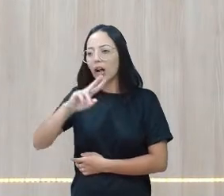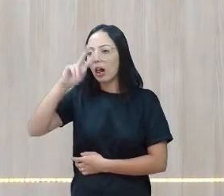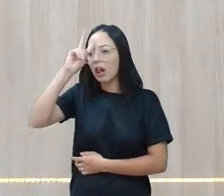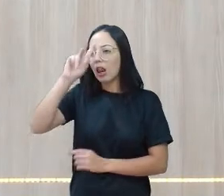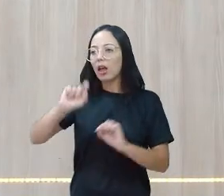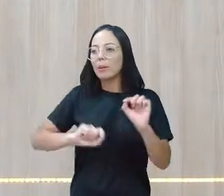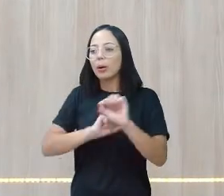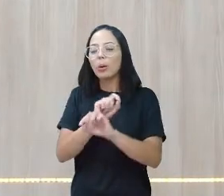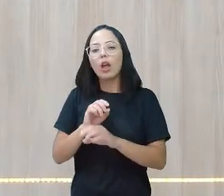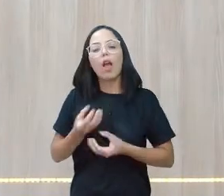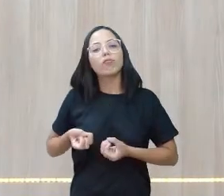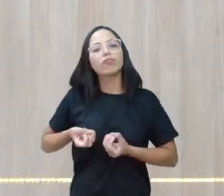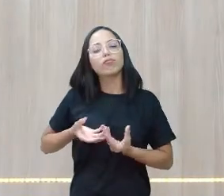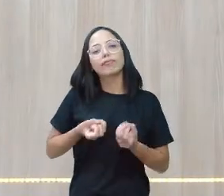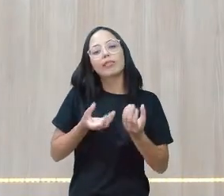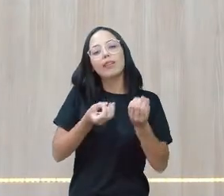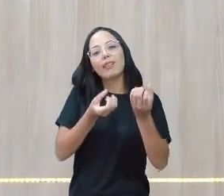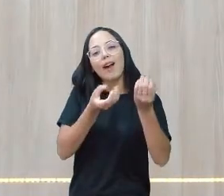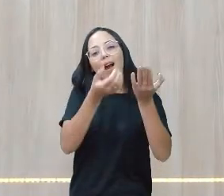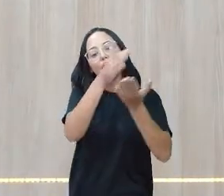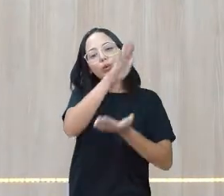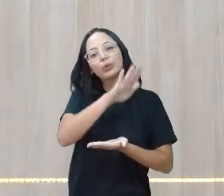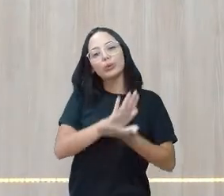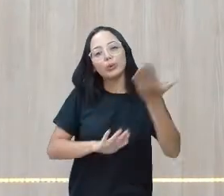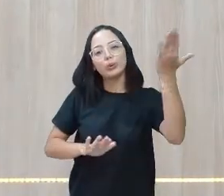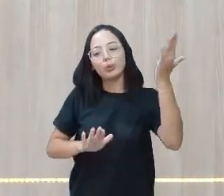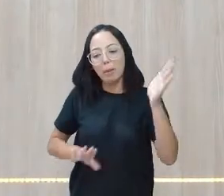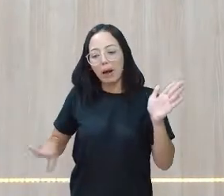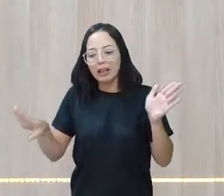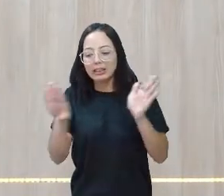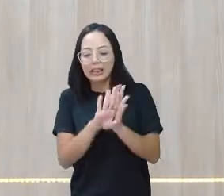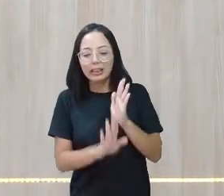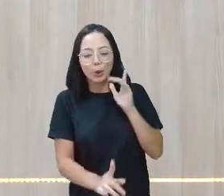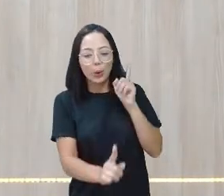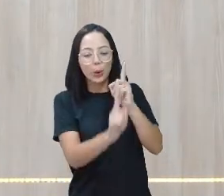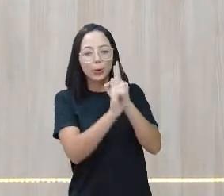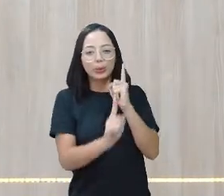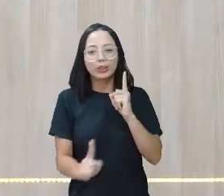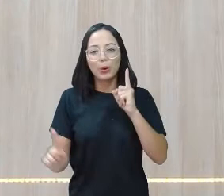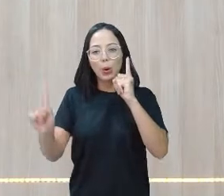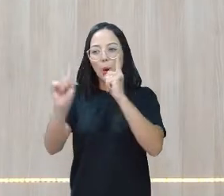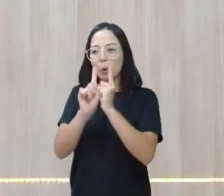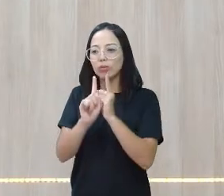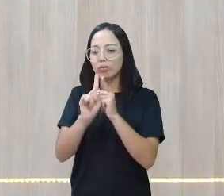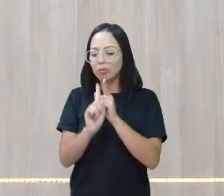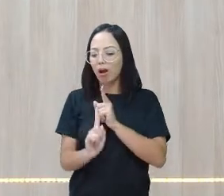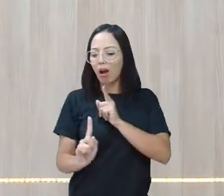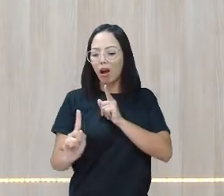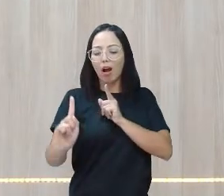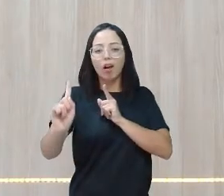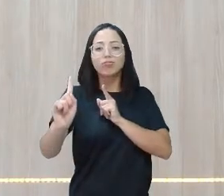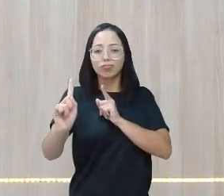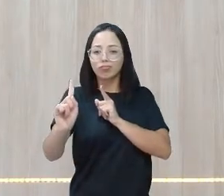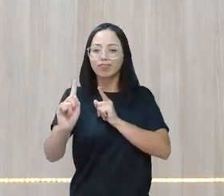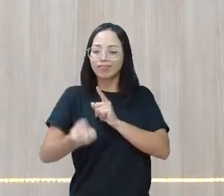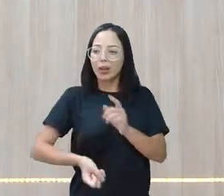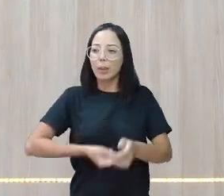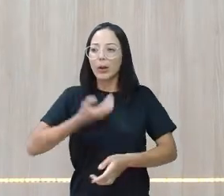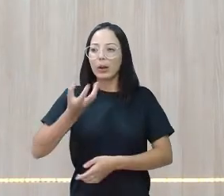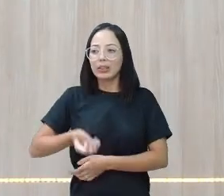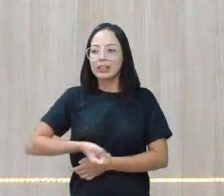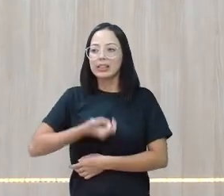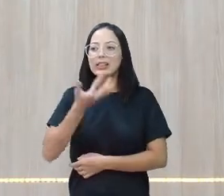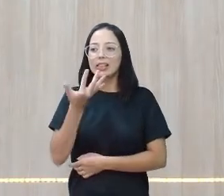muito viagem, né? Chegadas, partidas, encontros, desencontros também. Então há muita